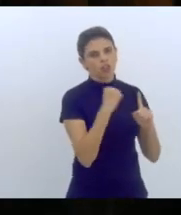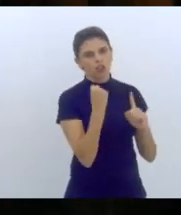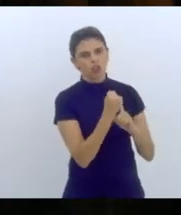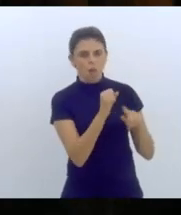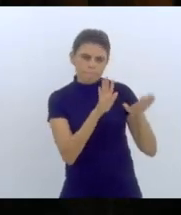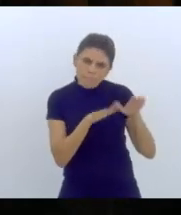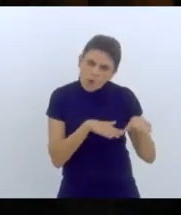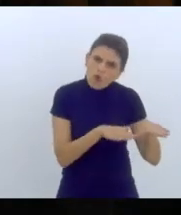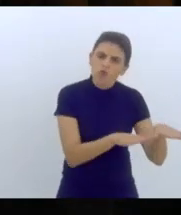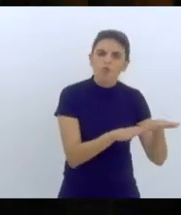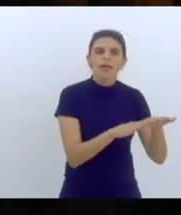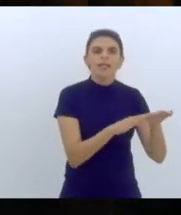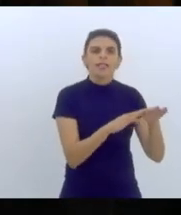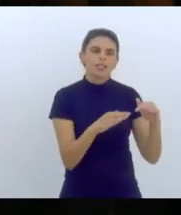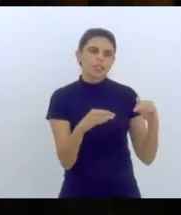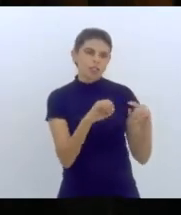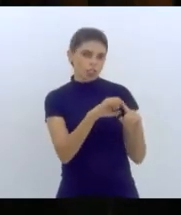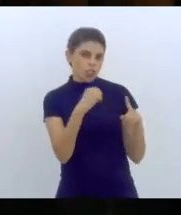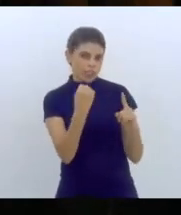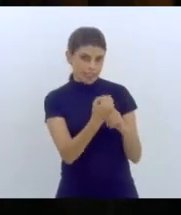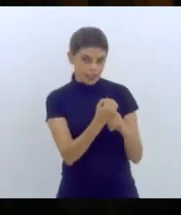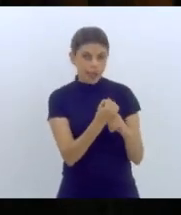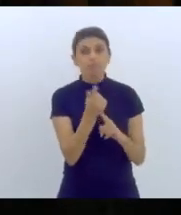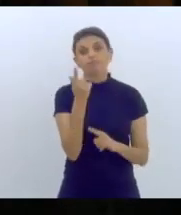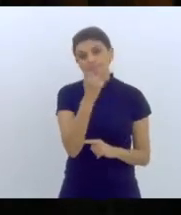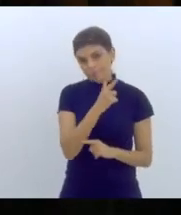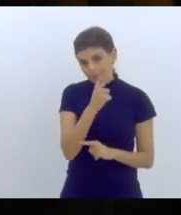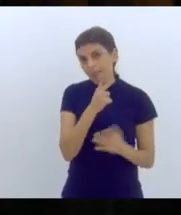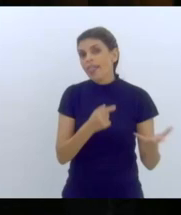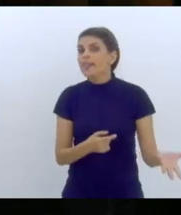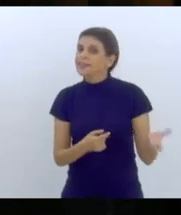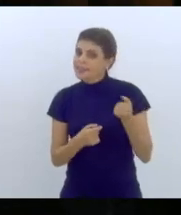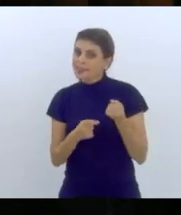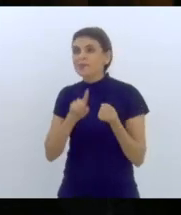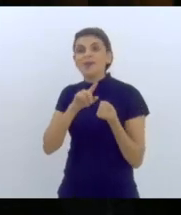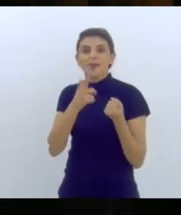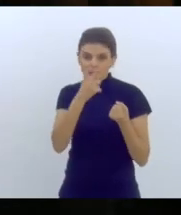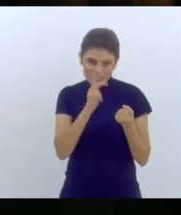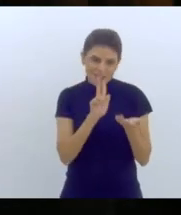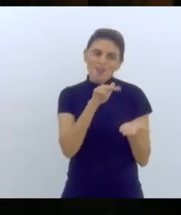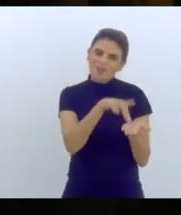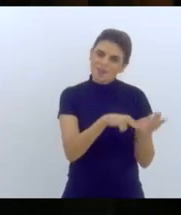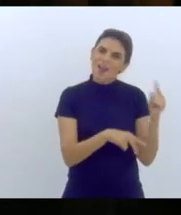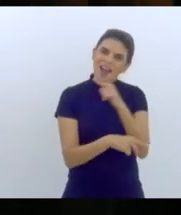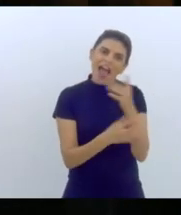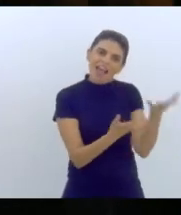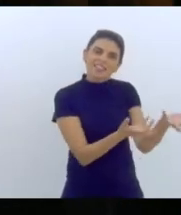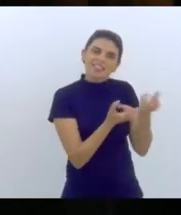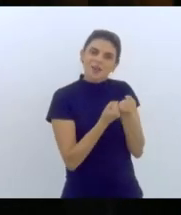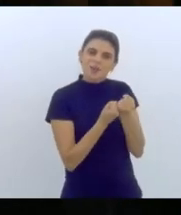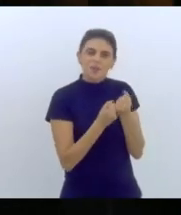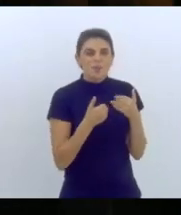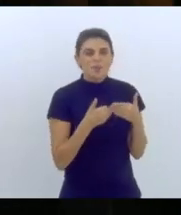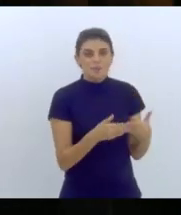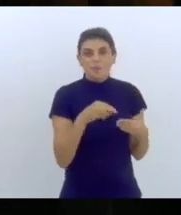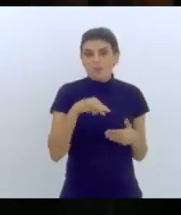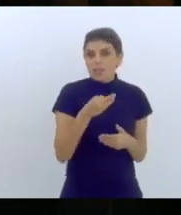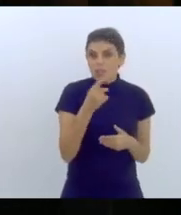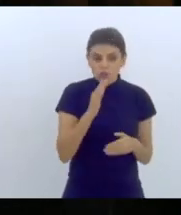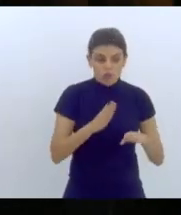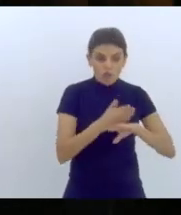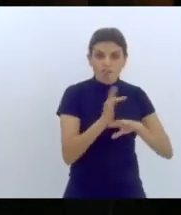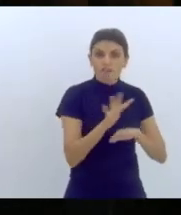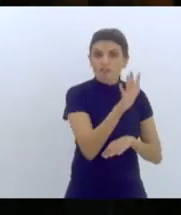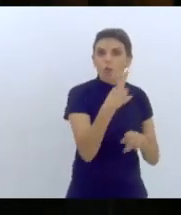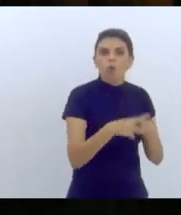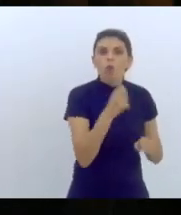da sociedade civil, inclusive, que receberam o ministro na favela da Maré. É isso, é um ministro dentro da favela, porque